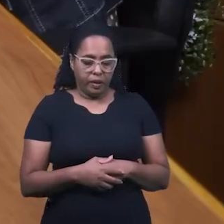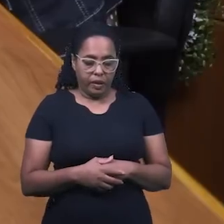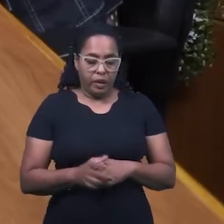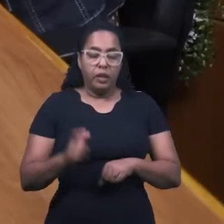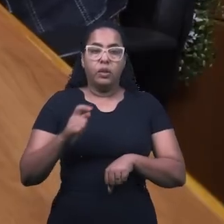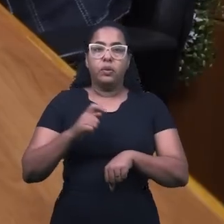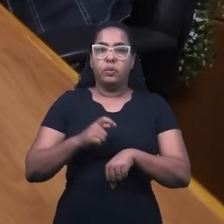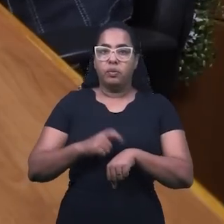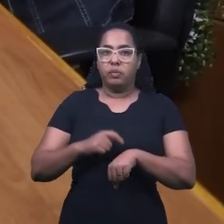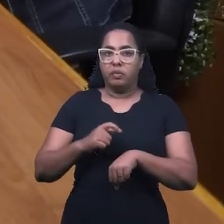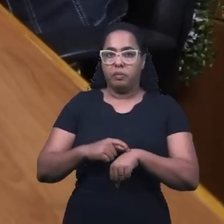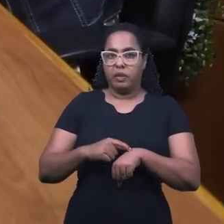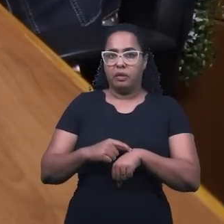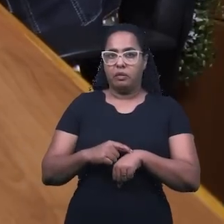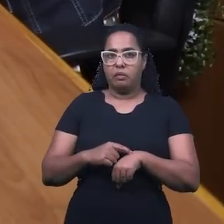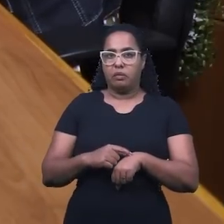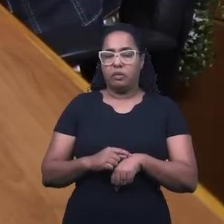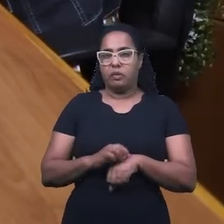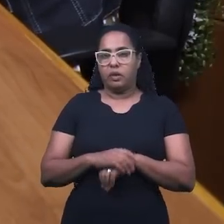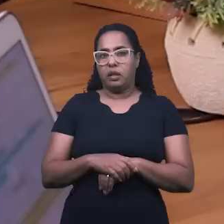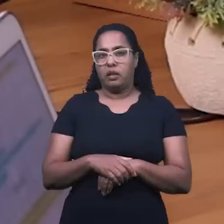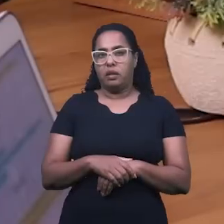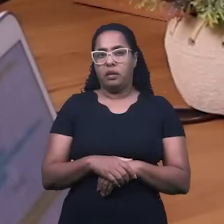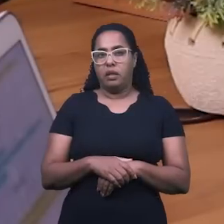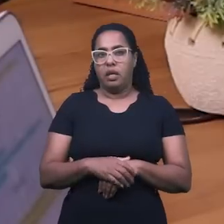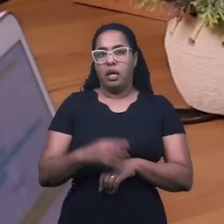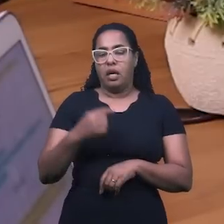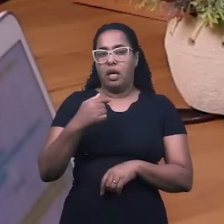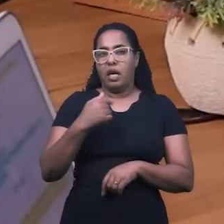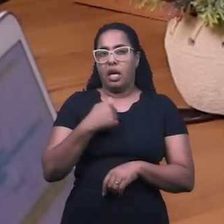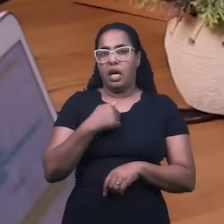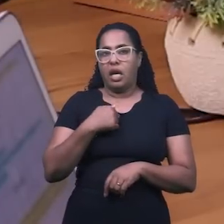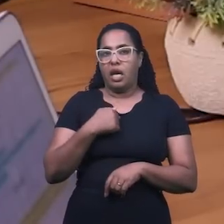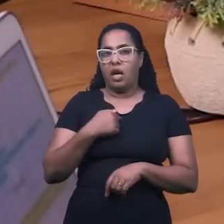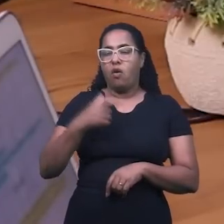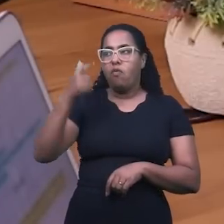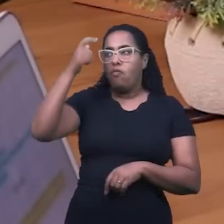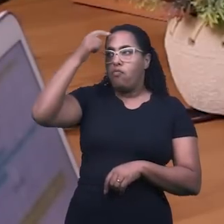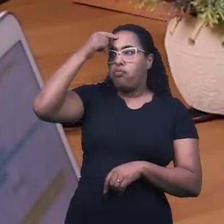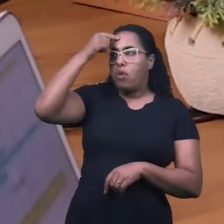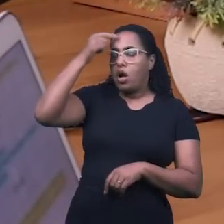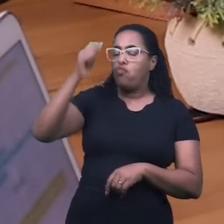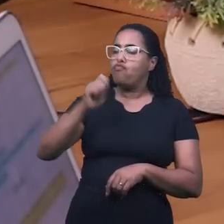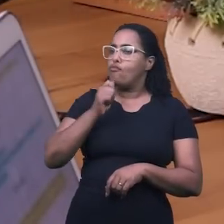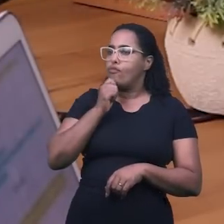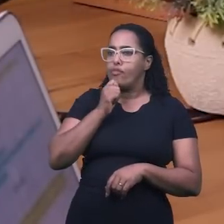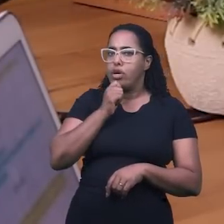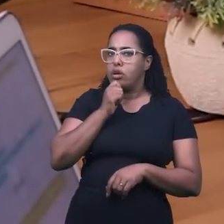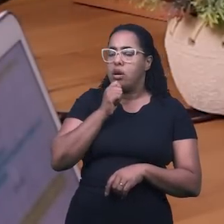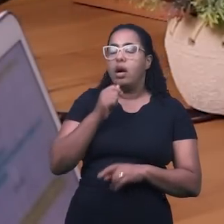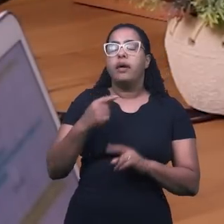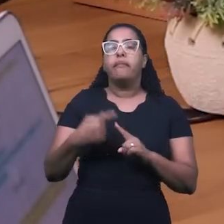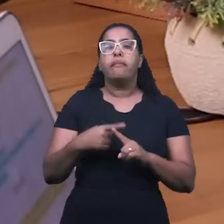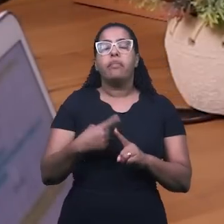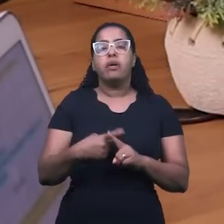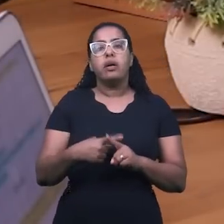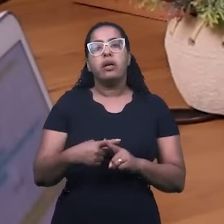Quando o Senhor, quando eu eu digo para você que eu não estava muito consciente